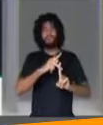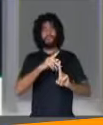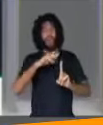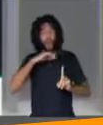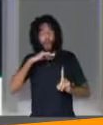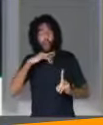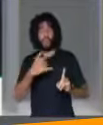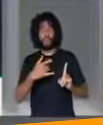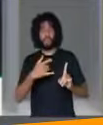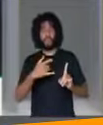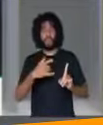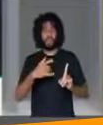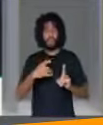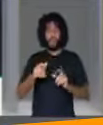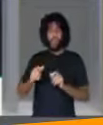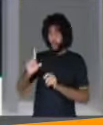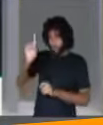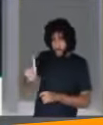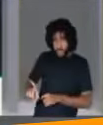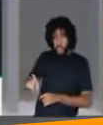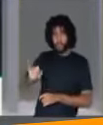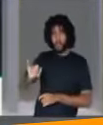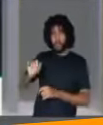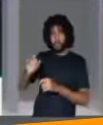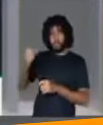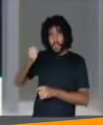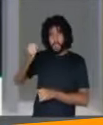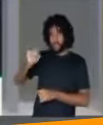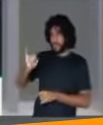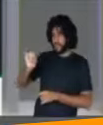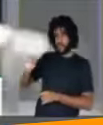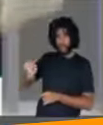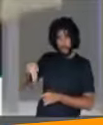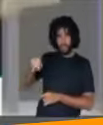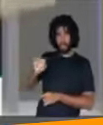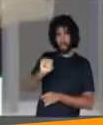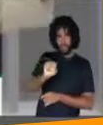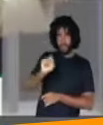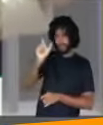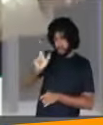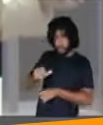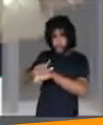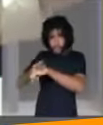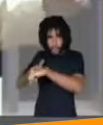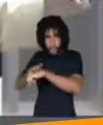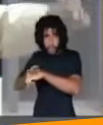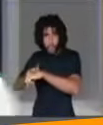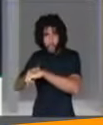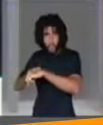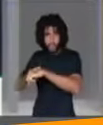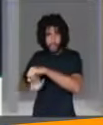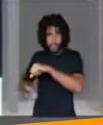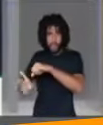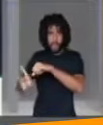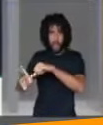excluído o benefício do inss para pessoas com doenças incuráveis